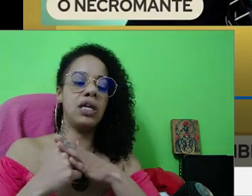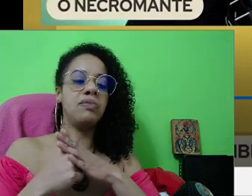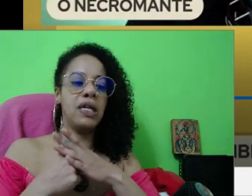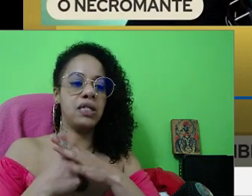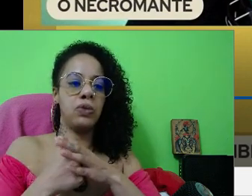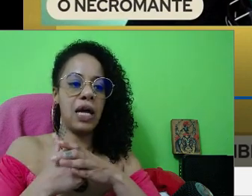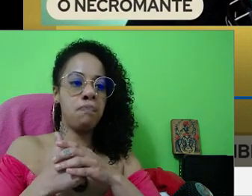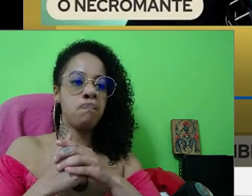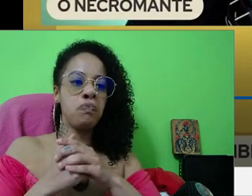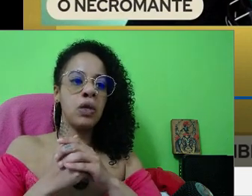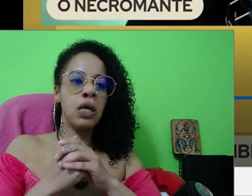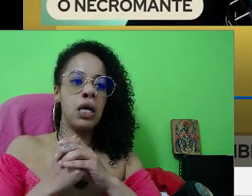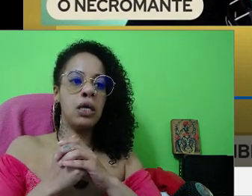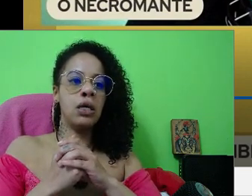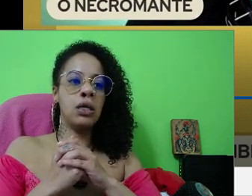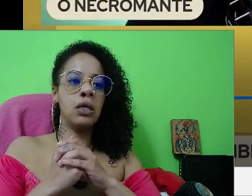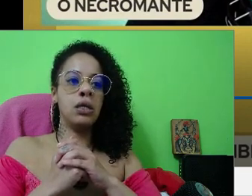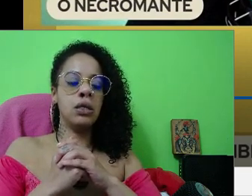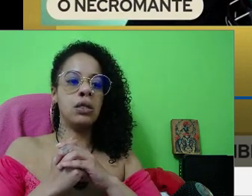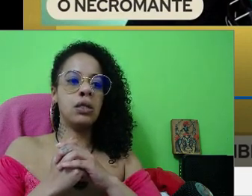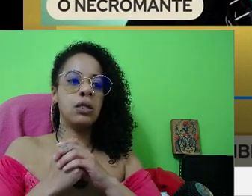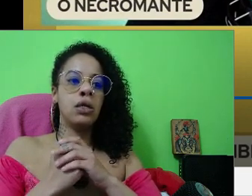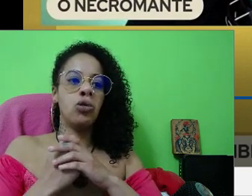toma suas escolhas mesmo né